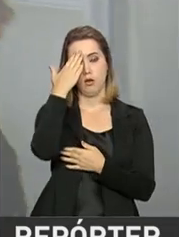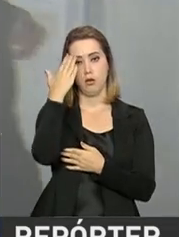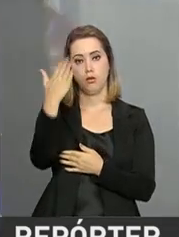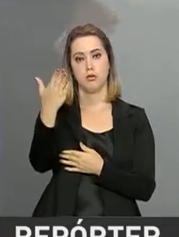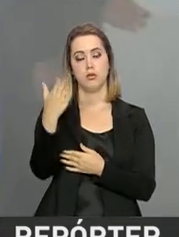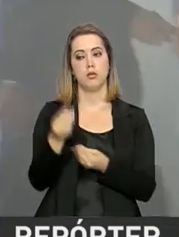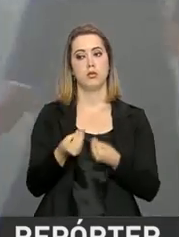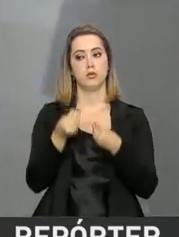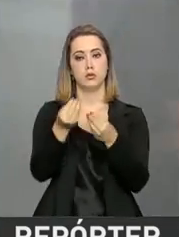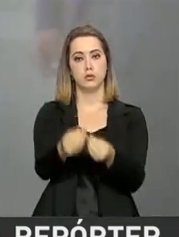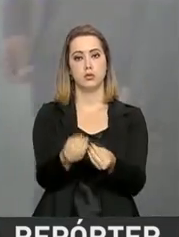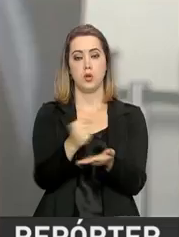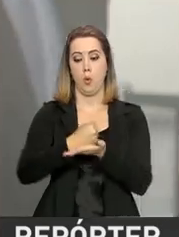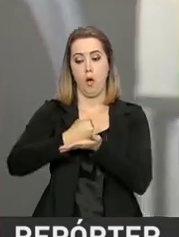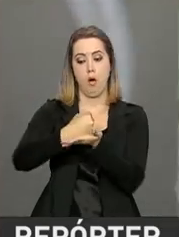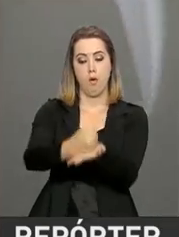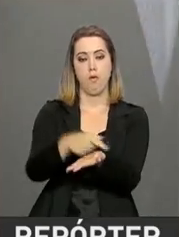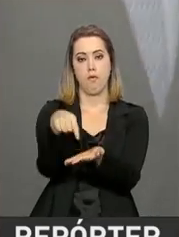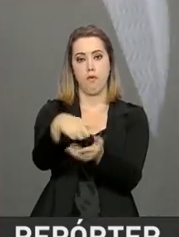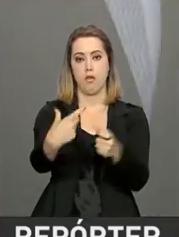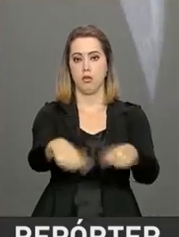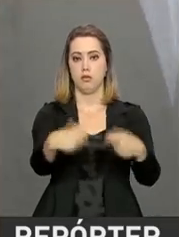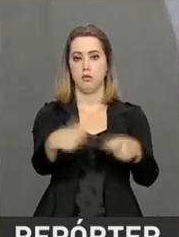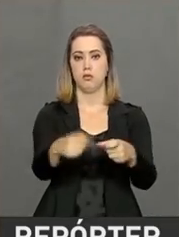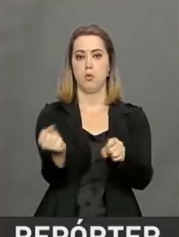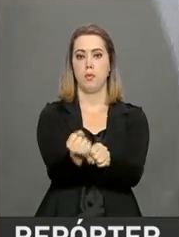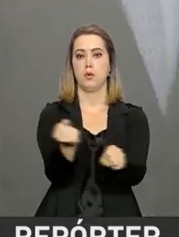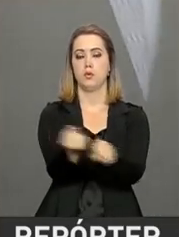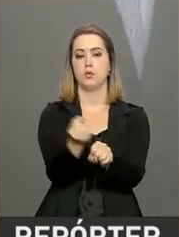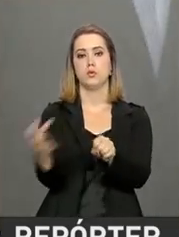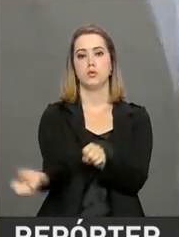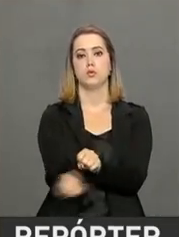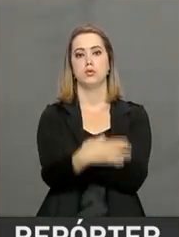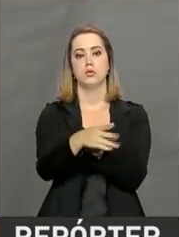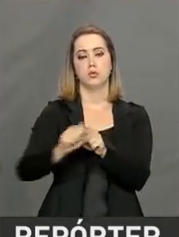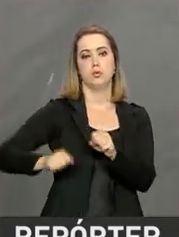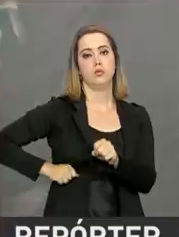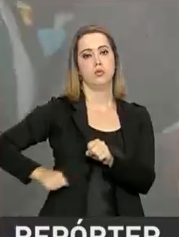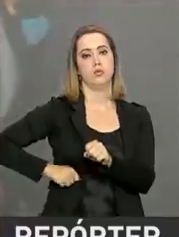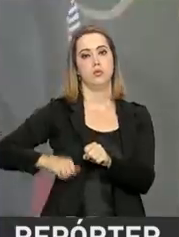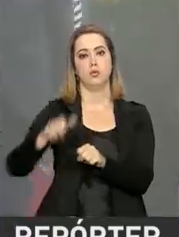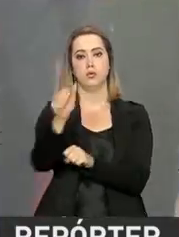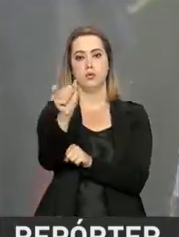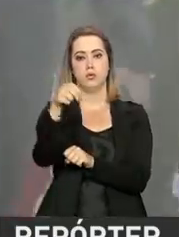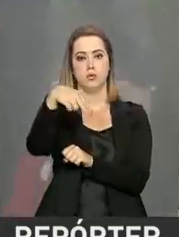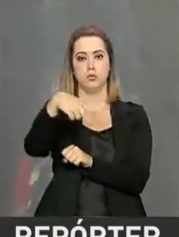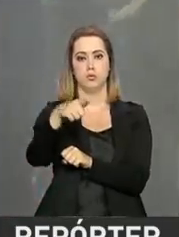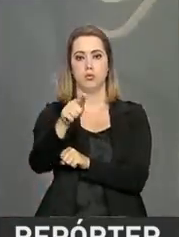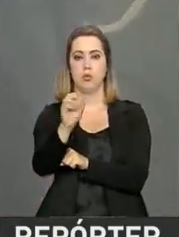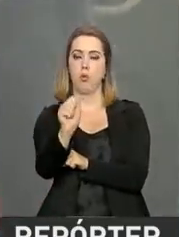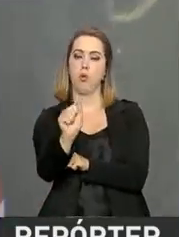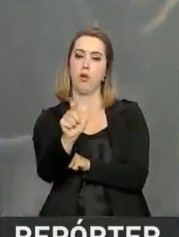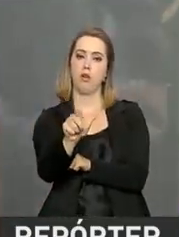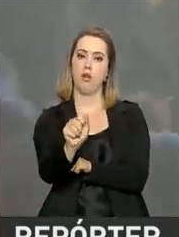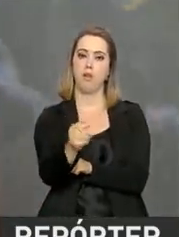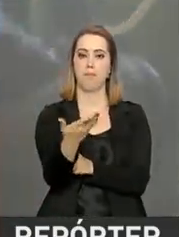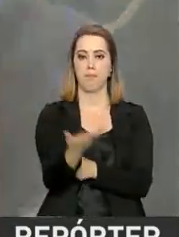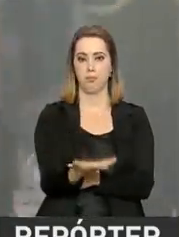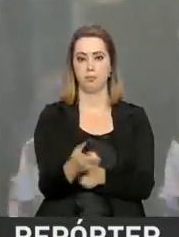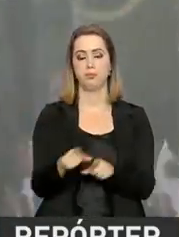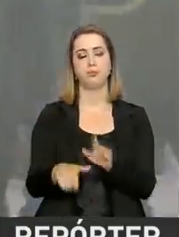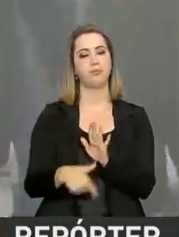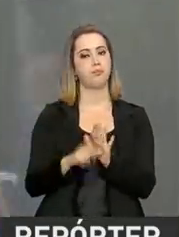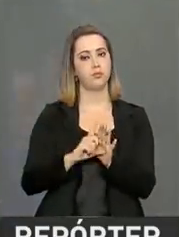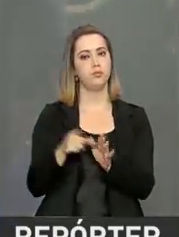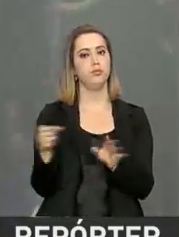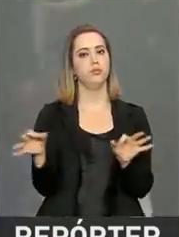terreno cedido em Brasília para a construção da nova sede da Embaixada do país o último encontro bilateral de Michel Temer